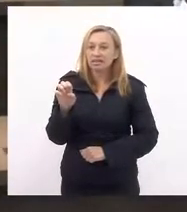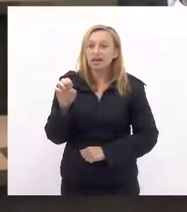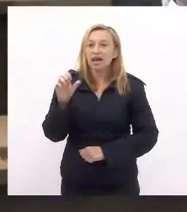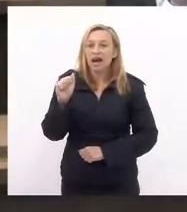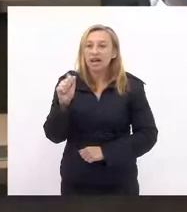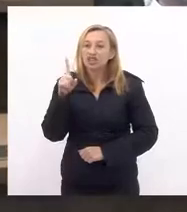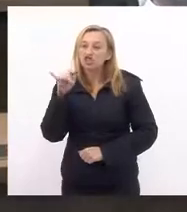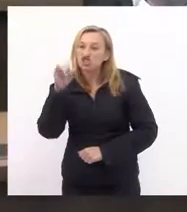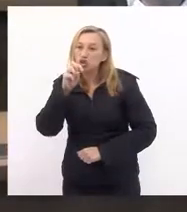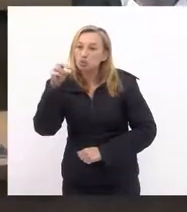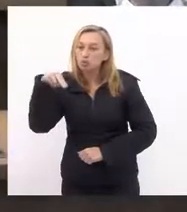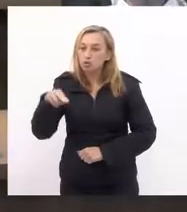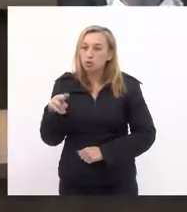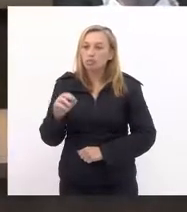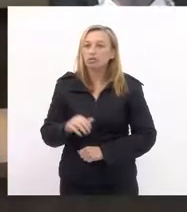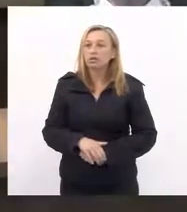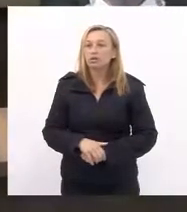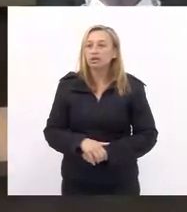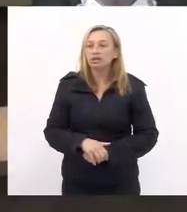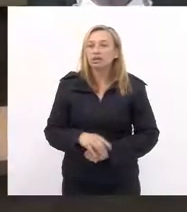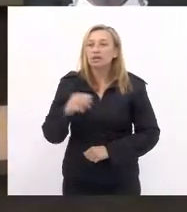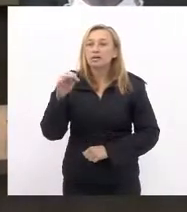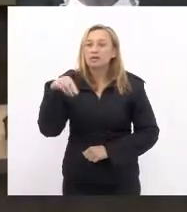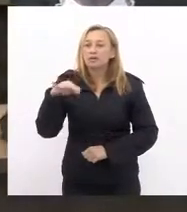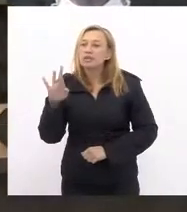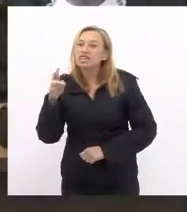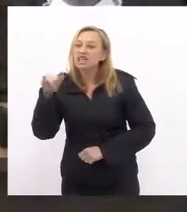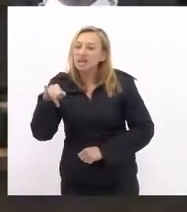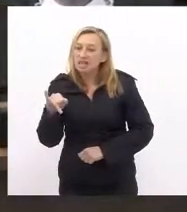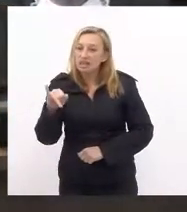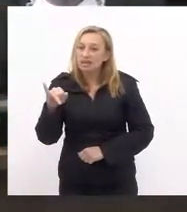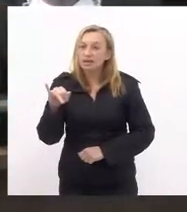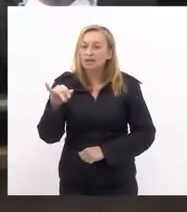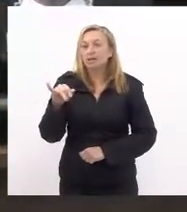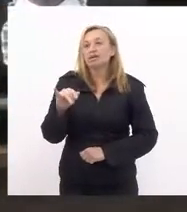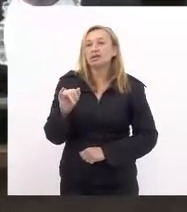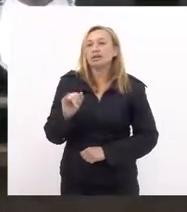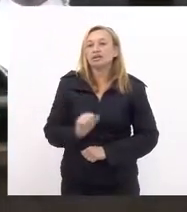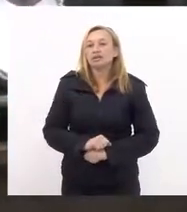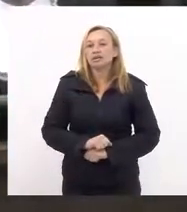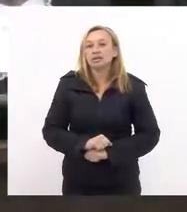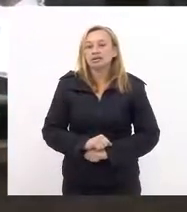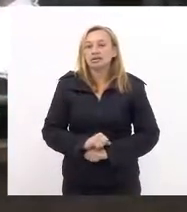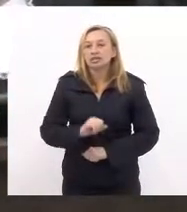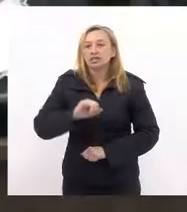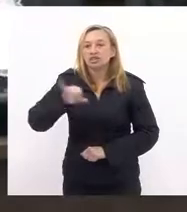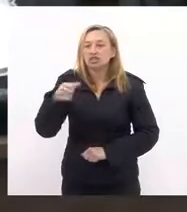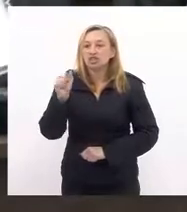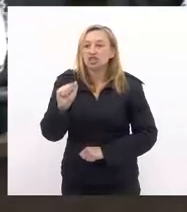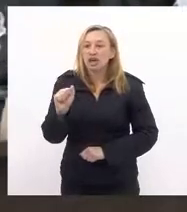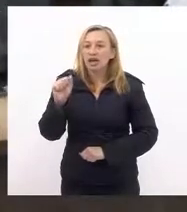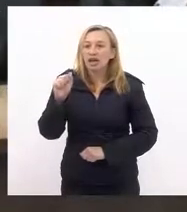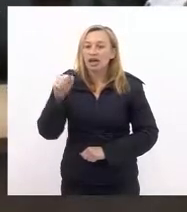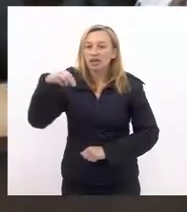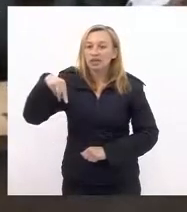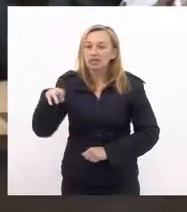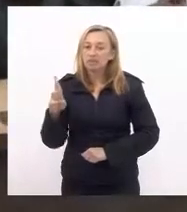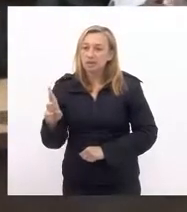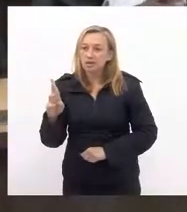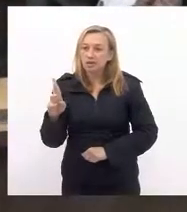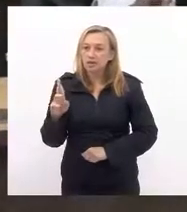Adilson de Souza Rego, Mirim Pauline Figueiredo, Jaime Jair,